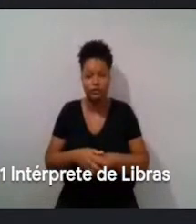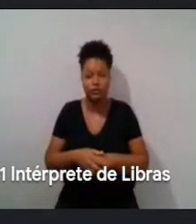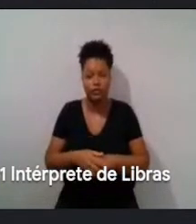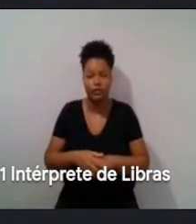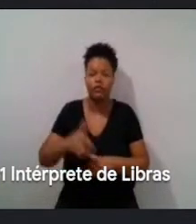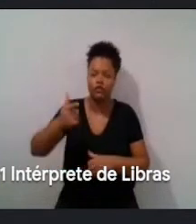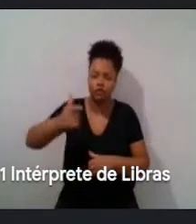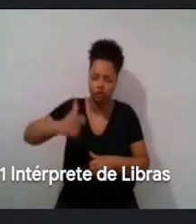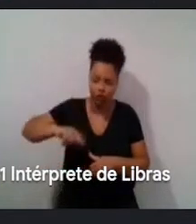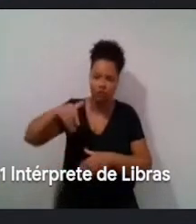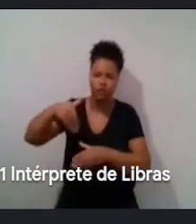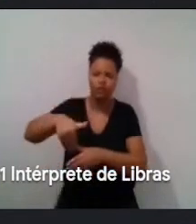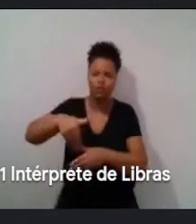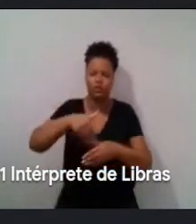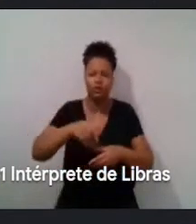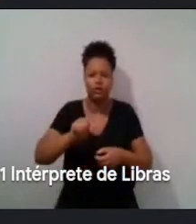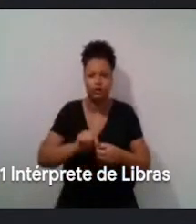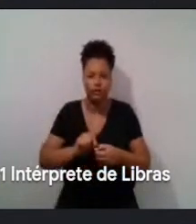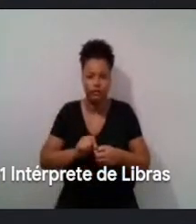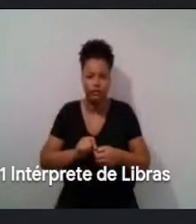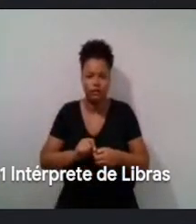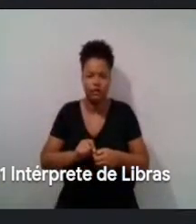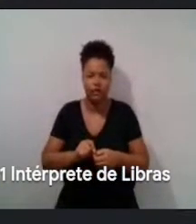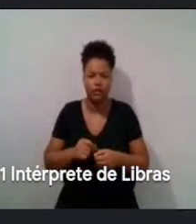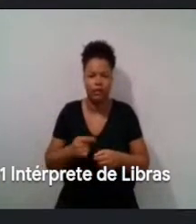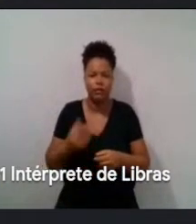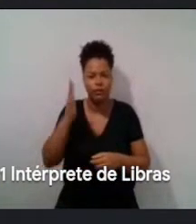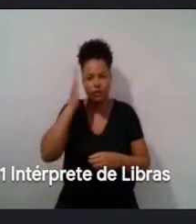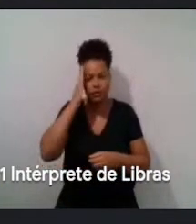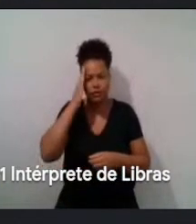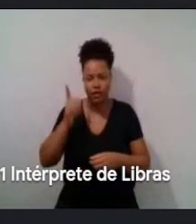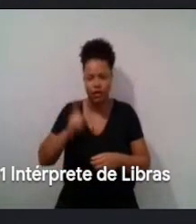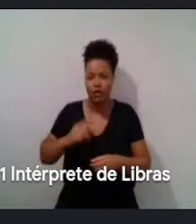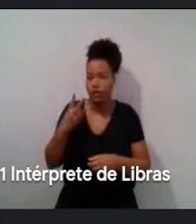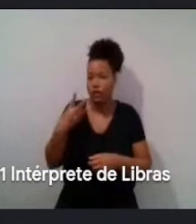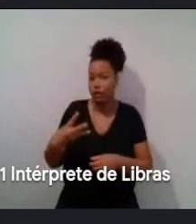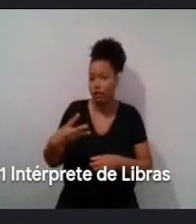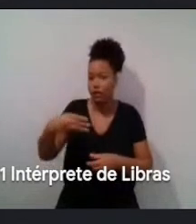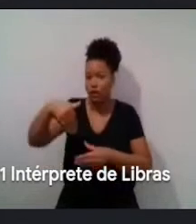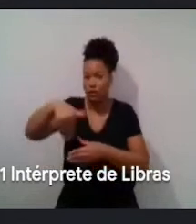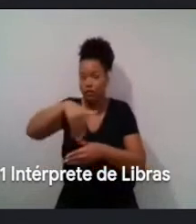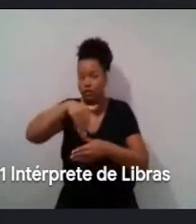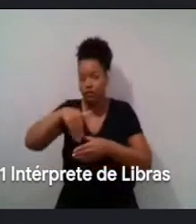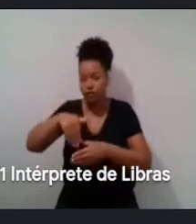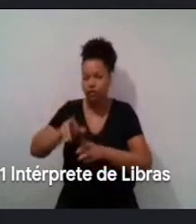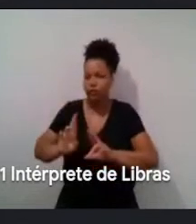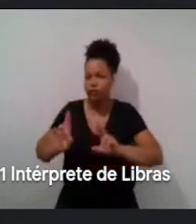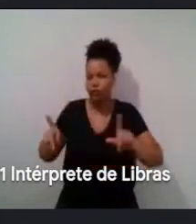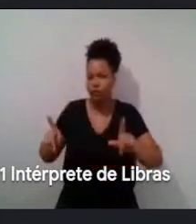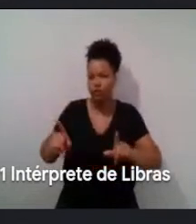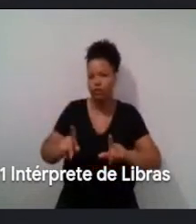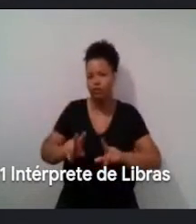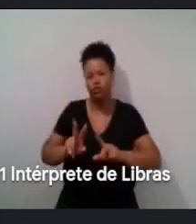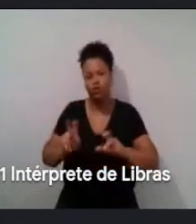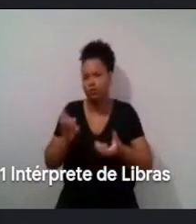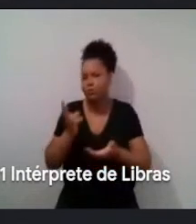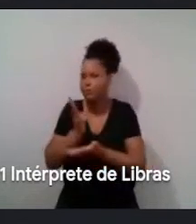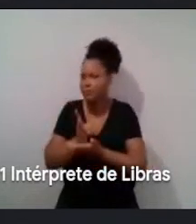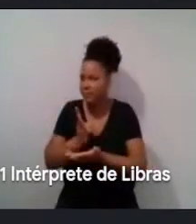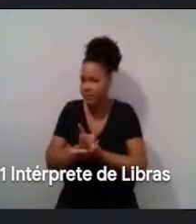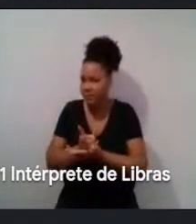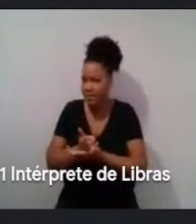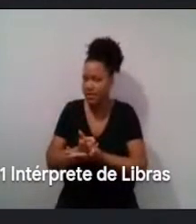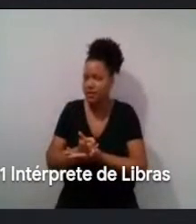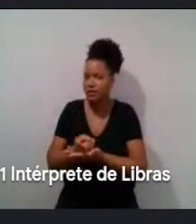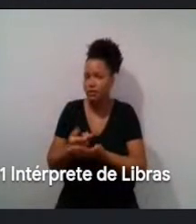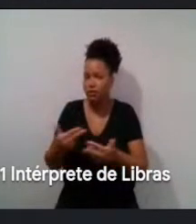Renovar a votação para saber, olha, tem 3 votos diferentes sobre a mesma questão e precisa